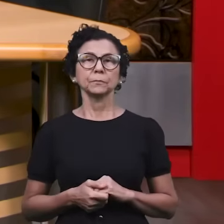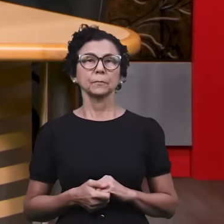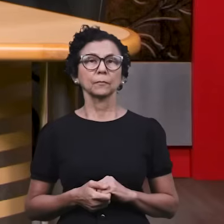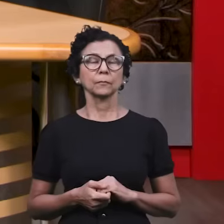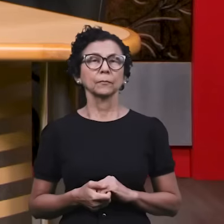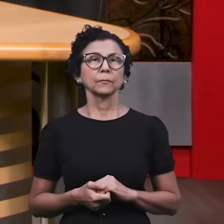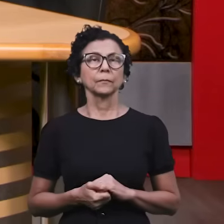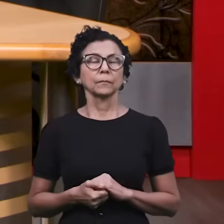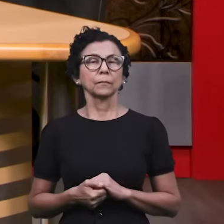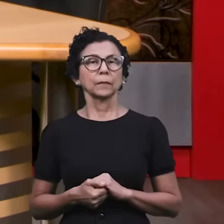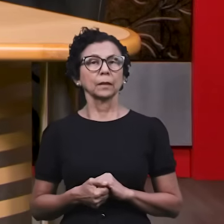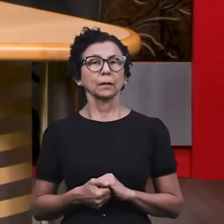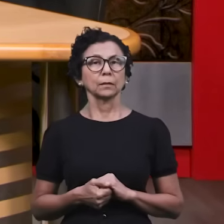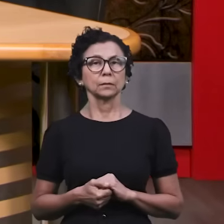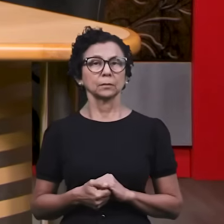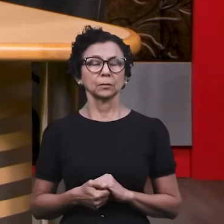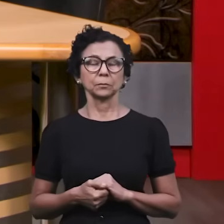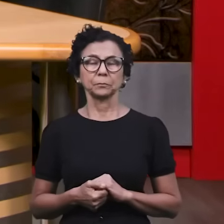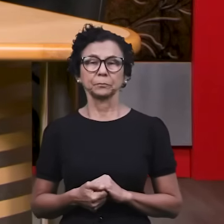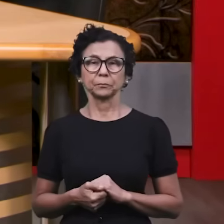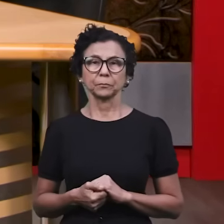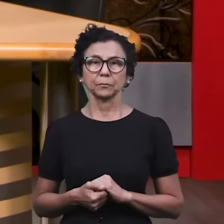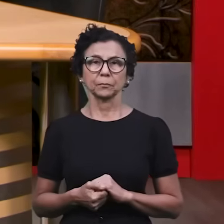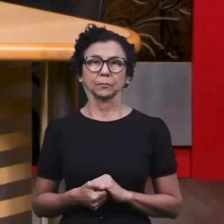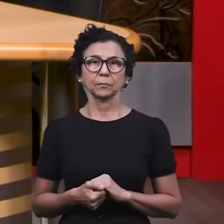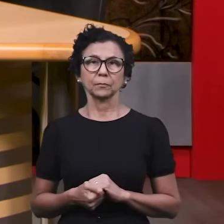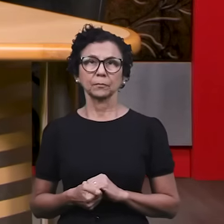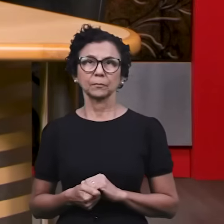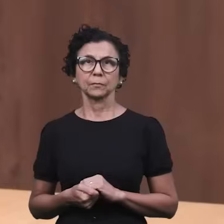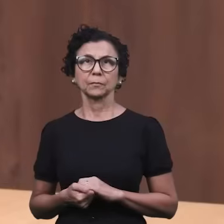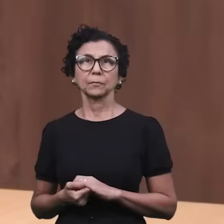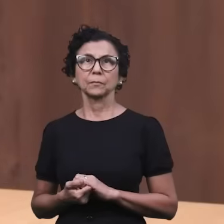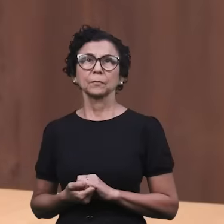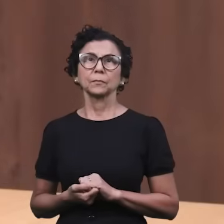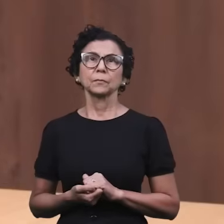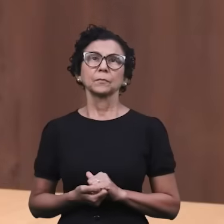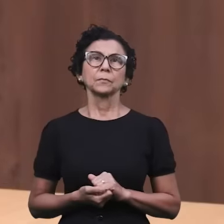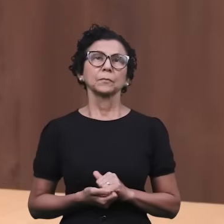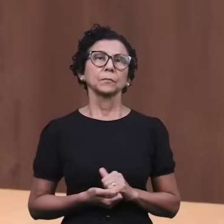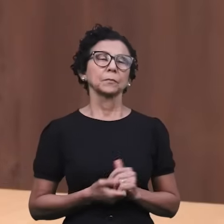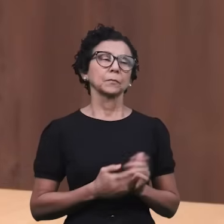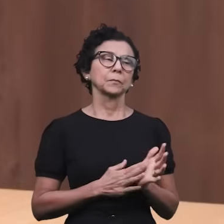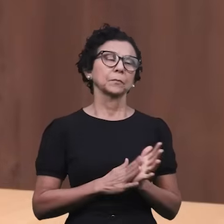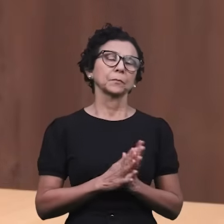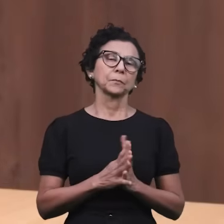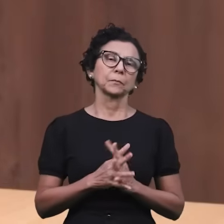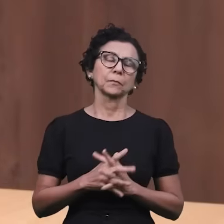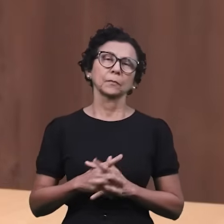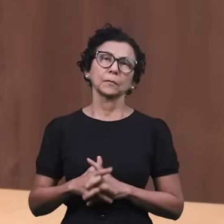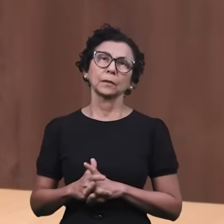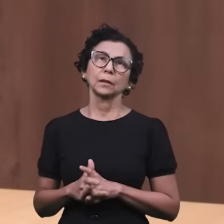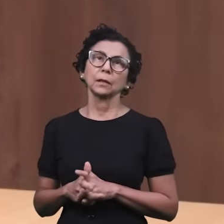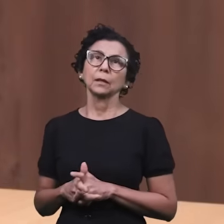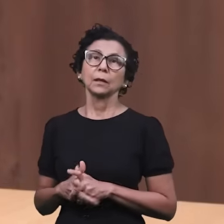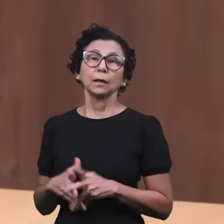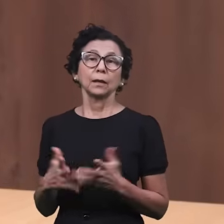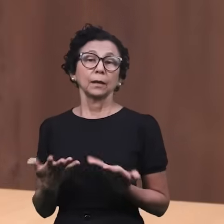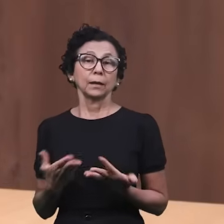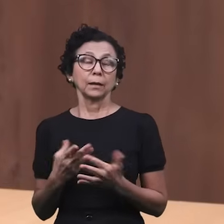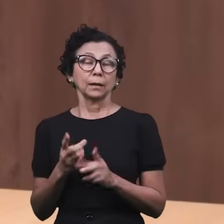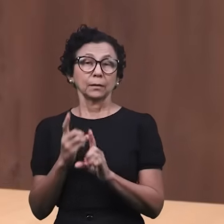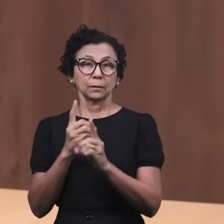foi traçada em cima disso. Agora, o Guilherme e Francisco, a